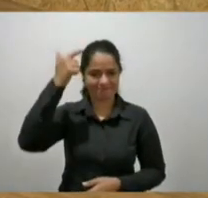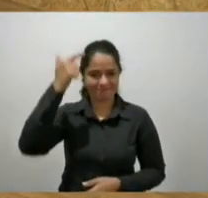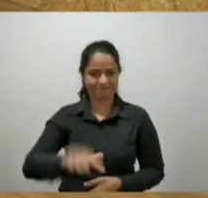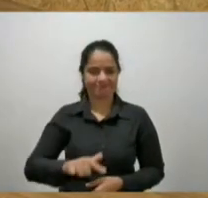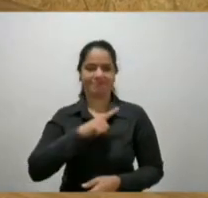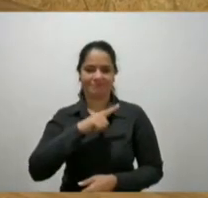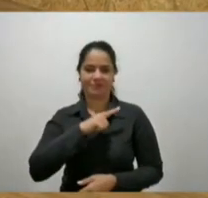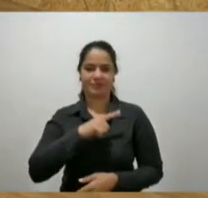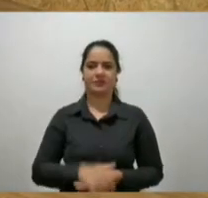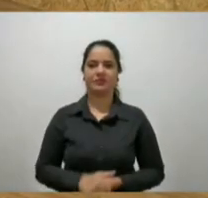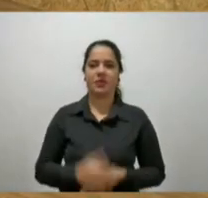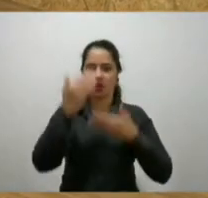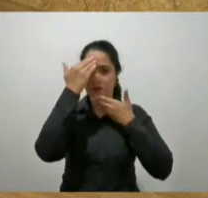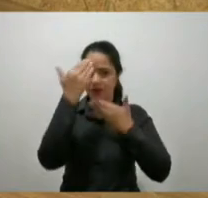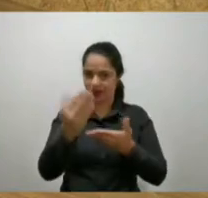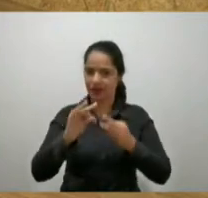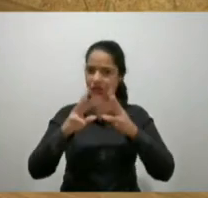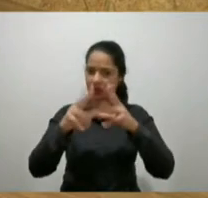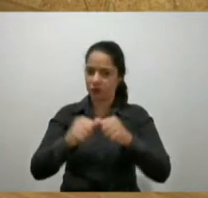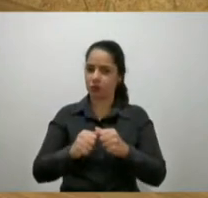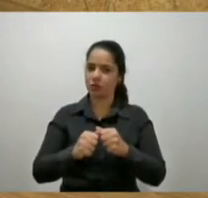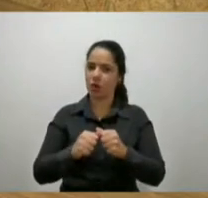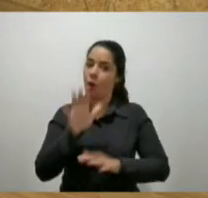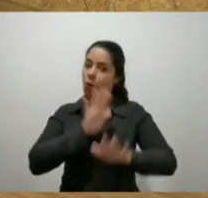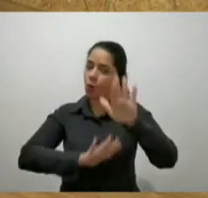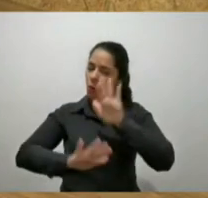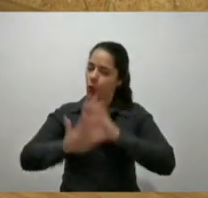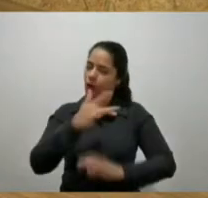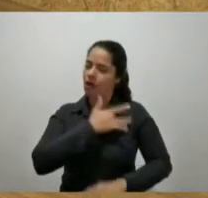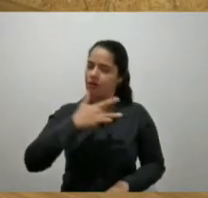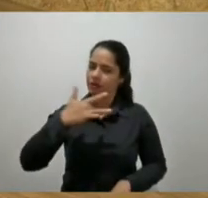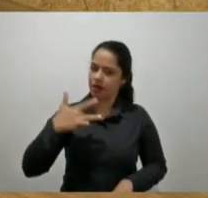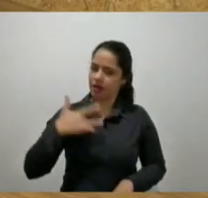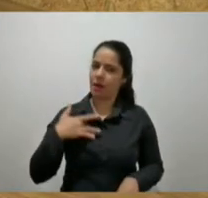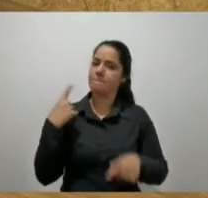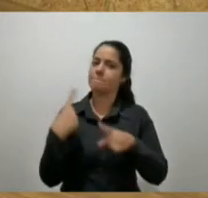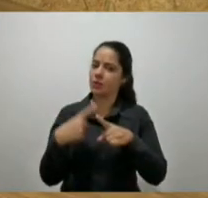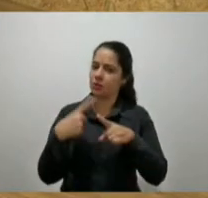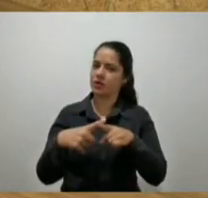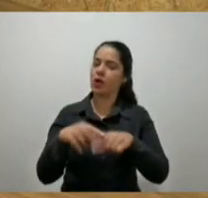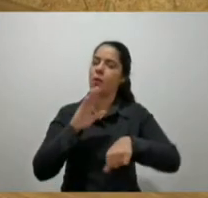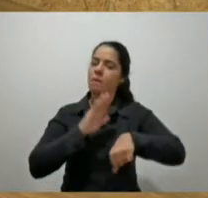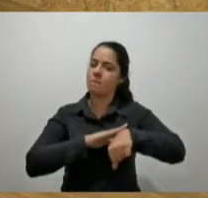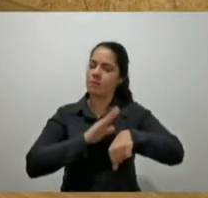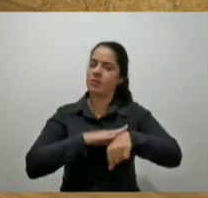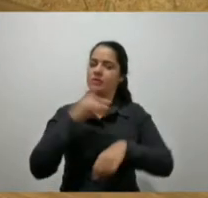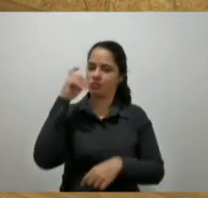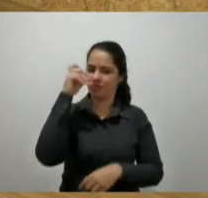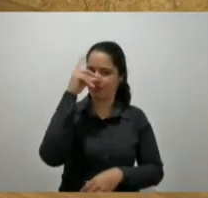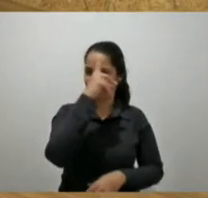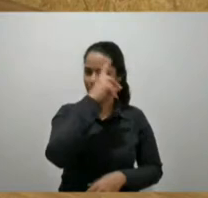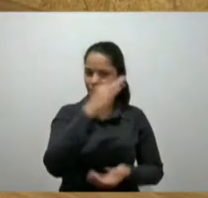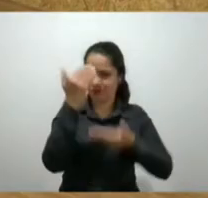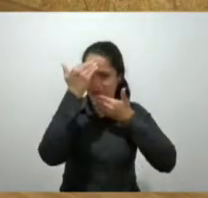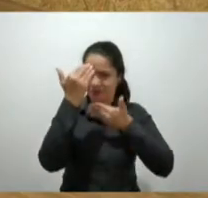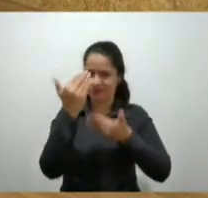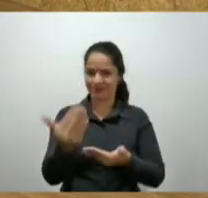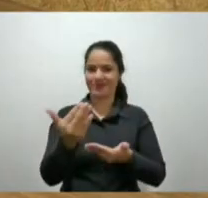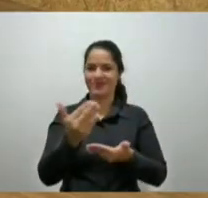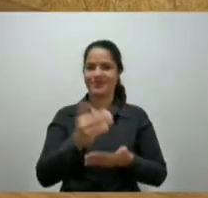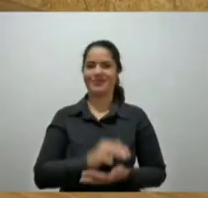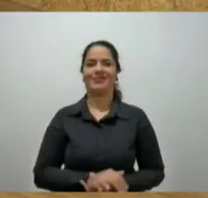que todos se cuidem, porque os tempos estão difíceis. Muito obrigado.